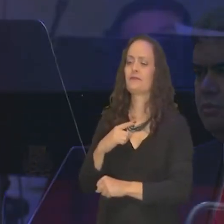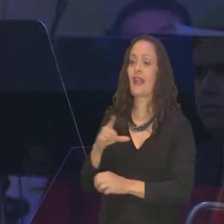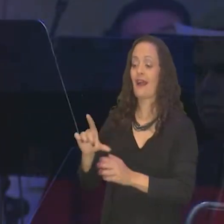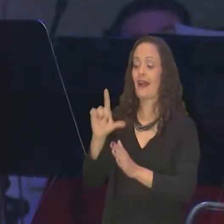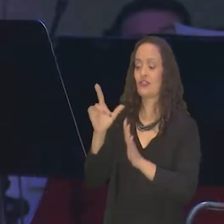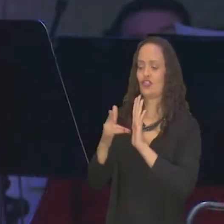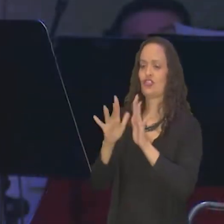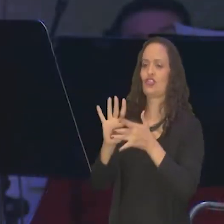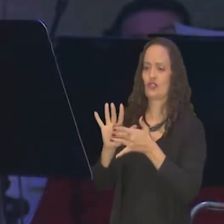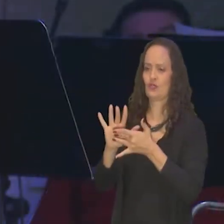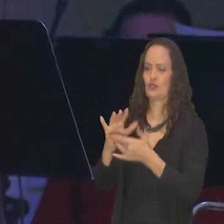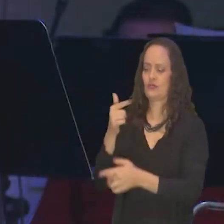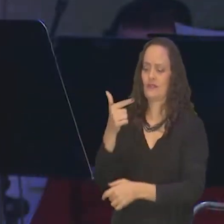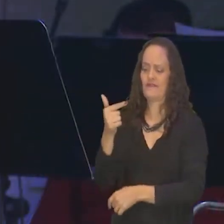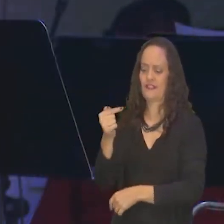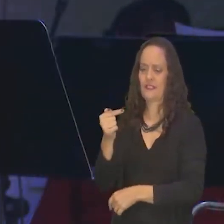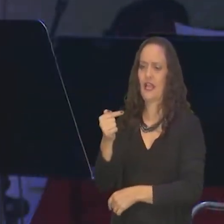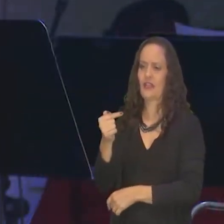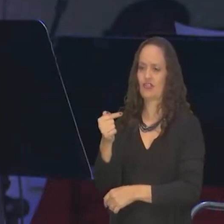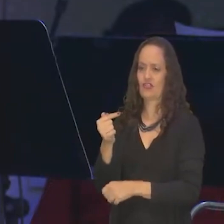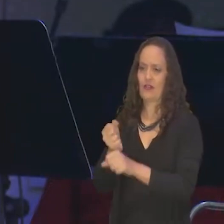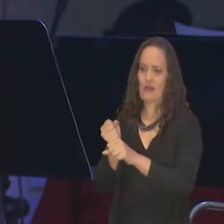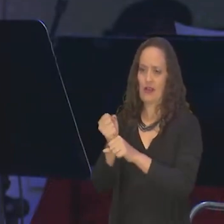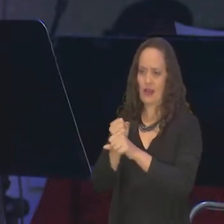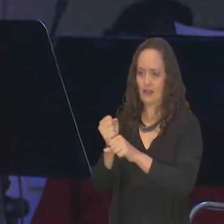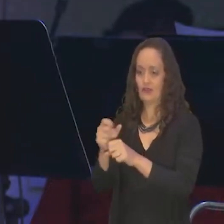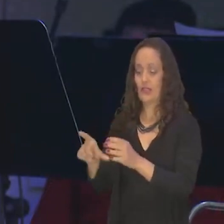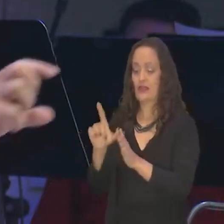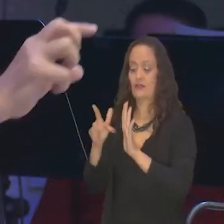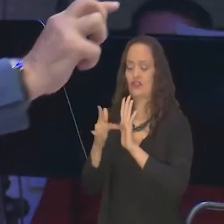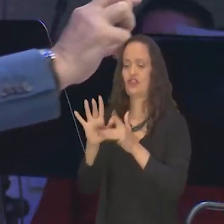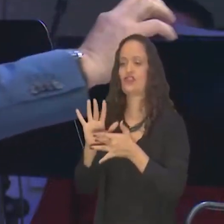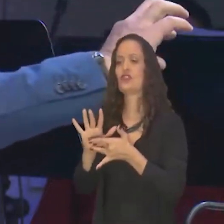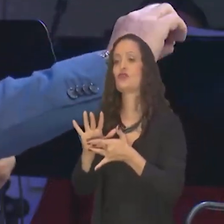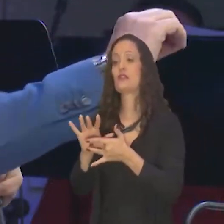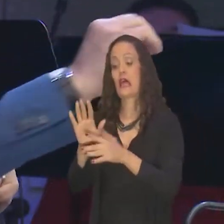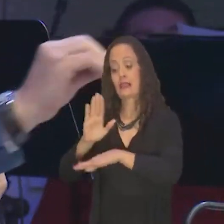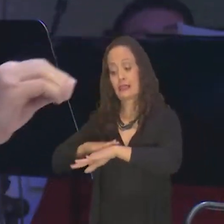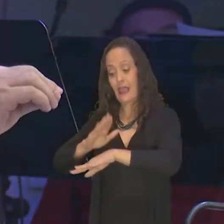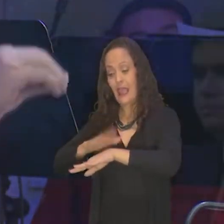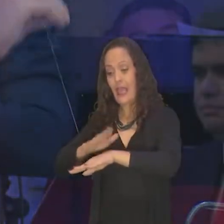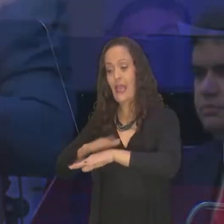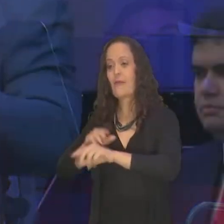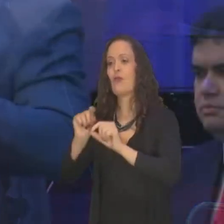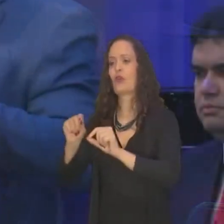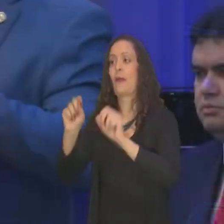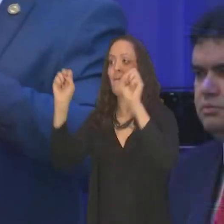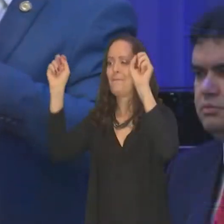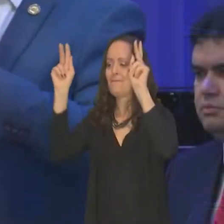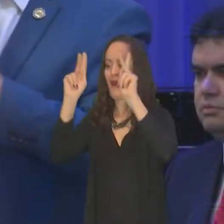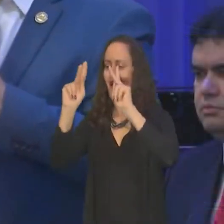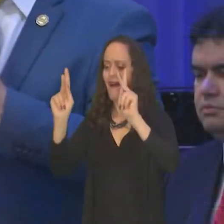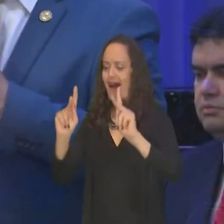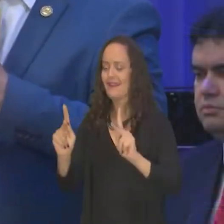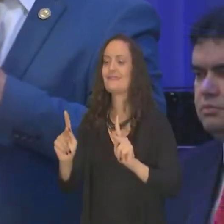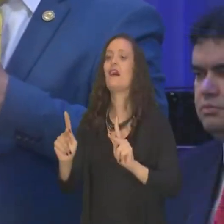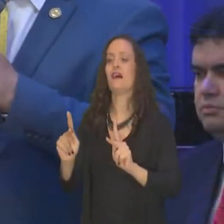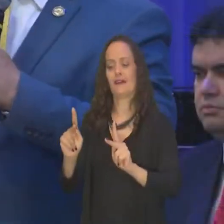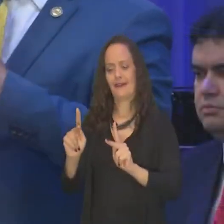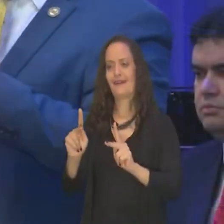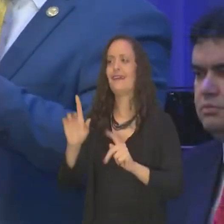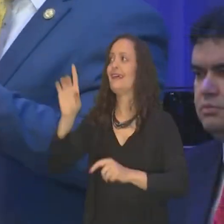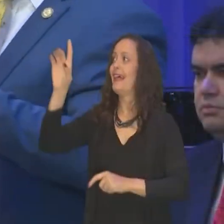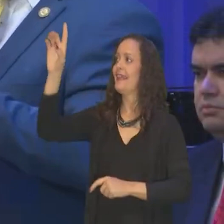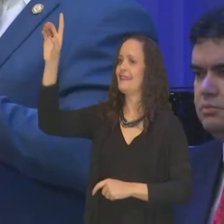a.C., até aproximadamente 180 da era cristã. Nesse período de paz é que Deus estabelece a vinda